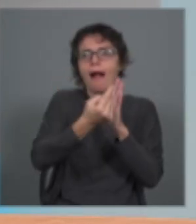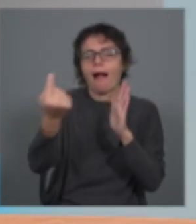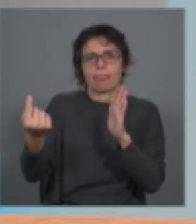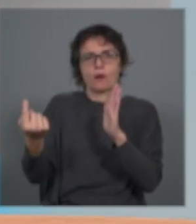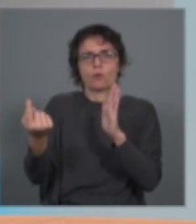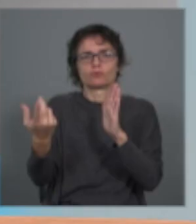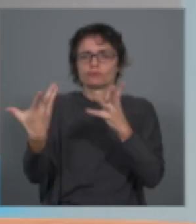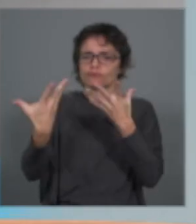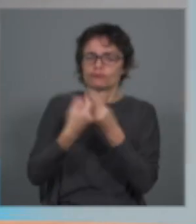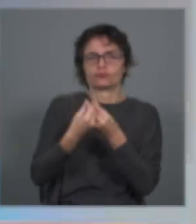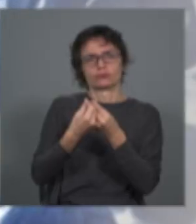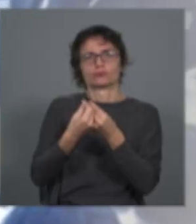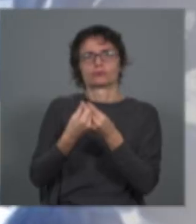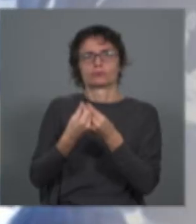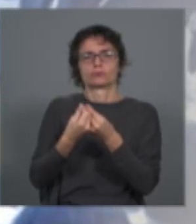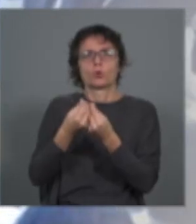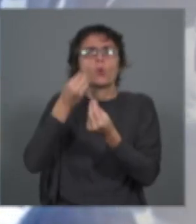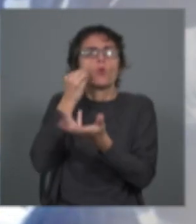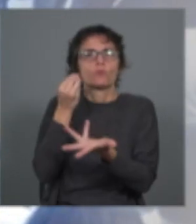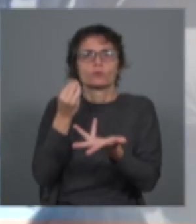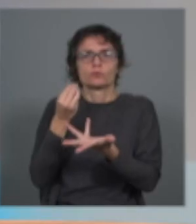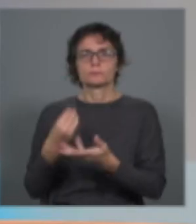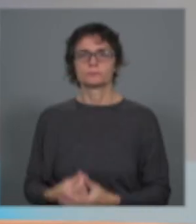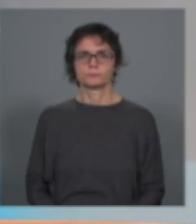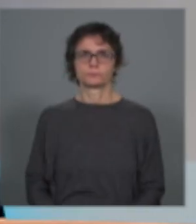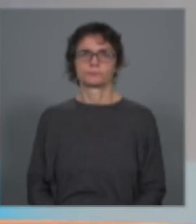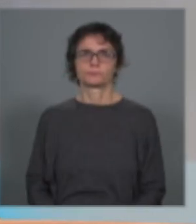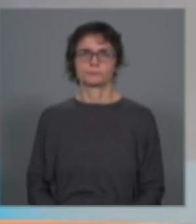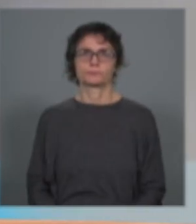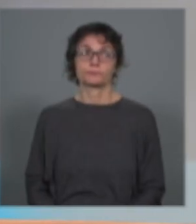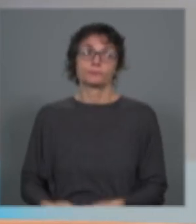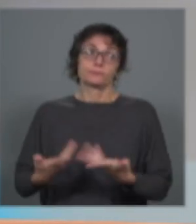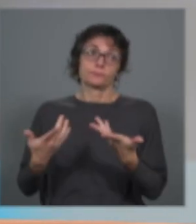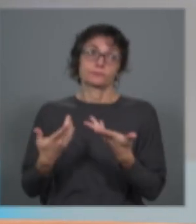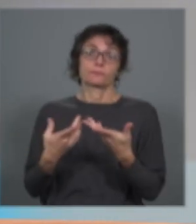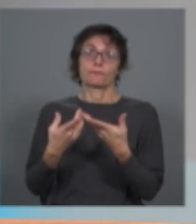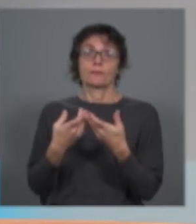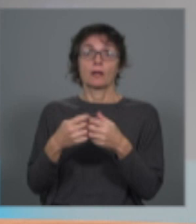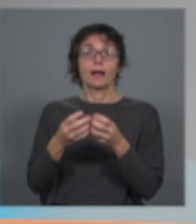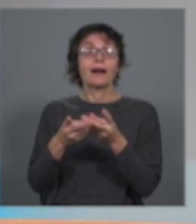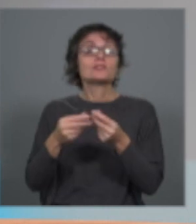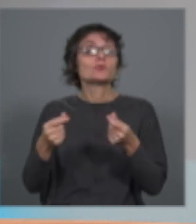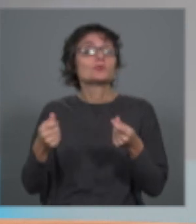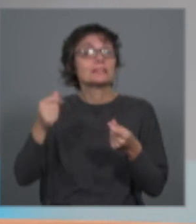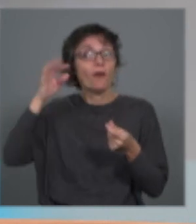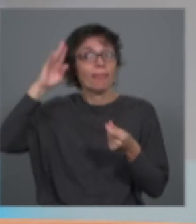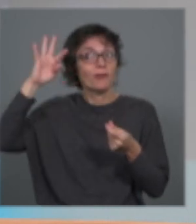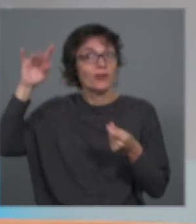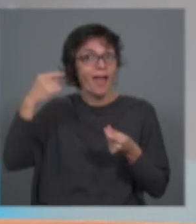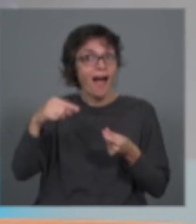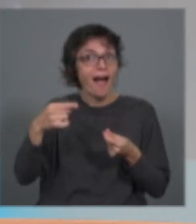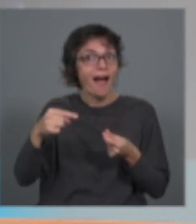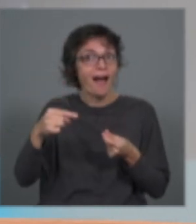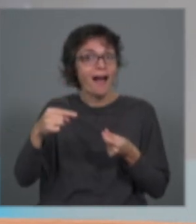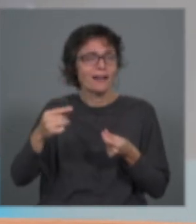circunstâncias em que estamos envolvidos? A solução está dada há muitos anos, não é? A solução teórica está dada há